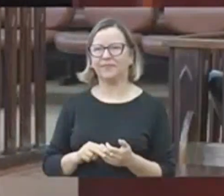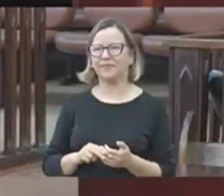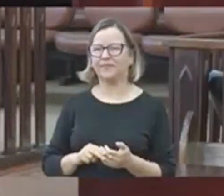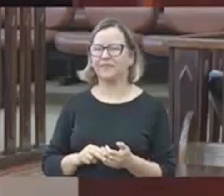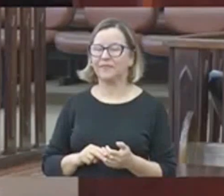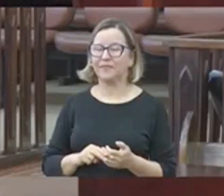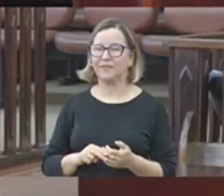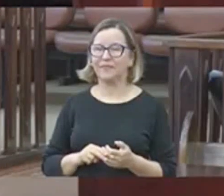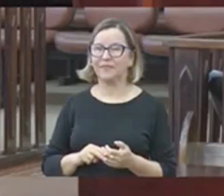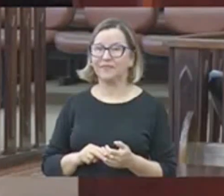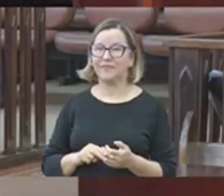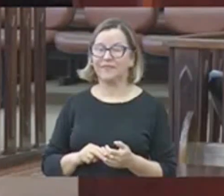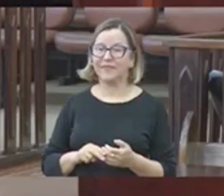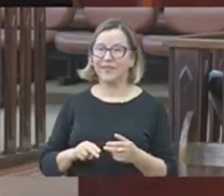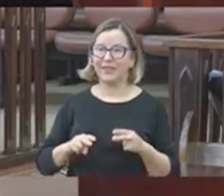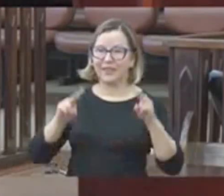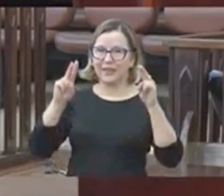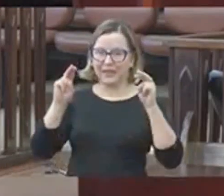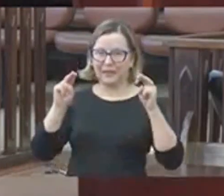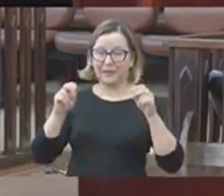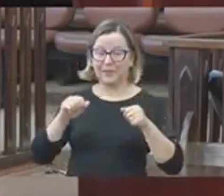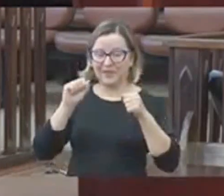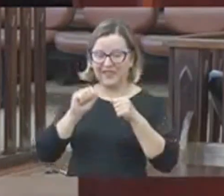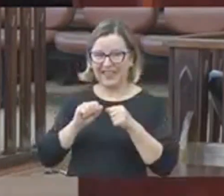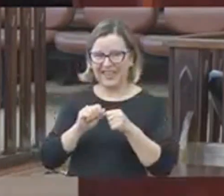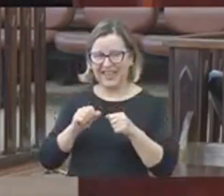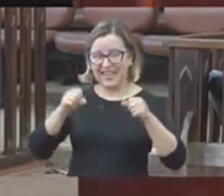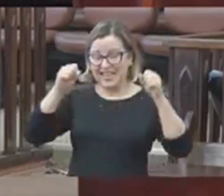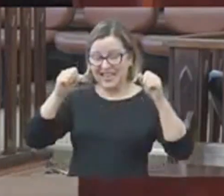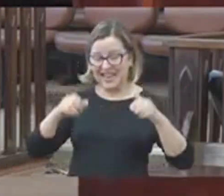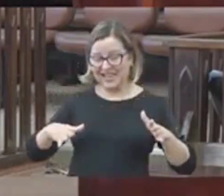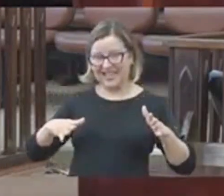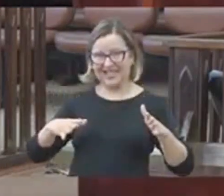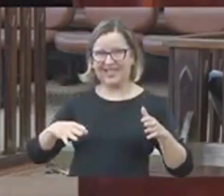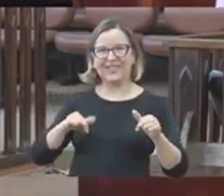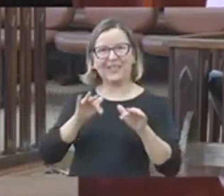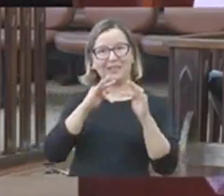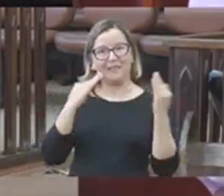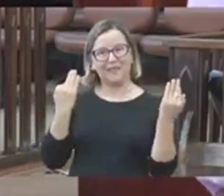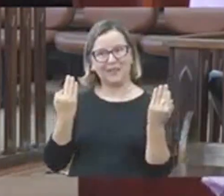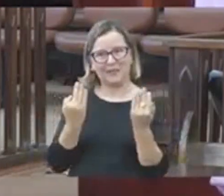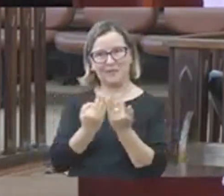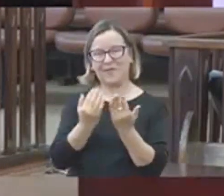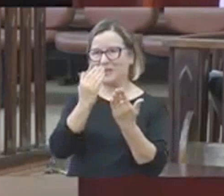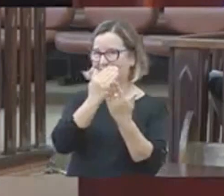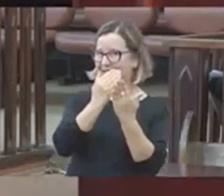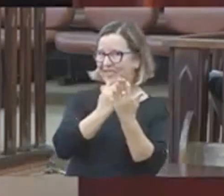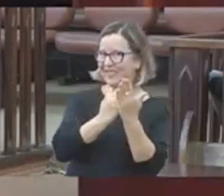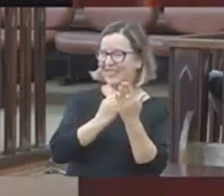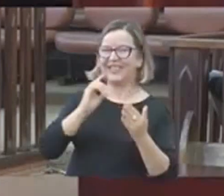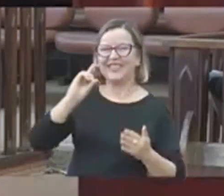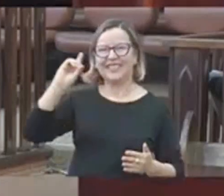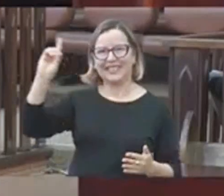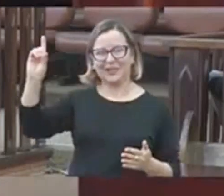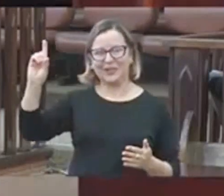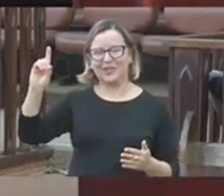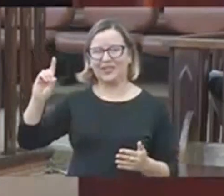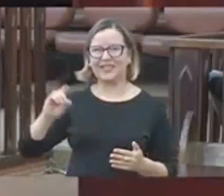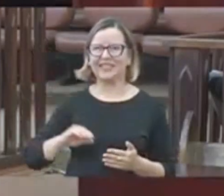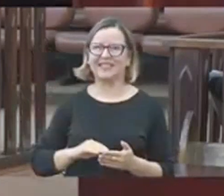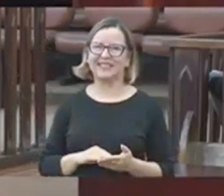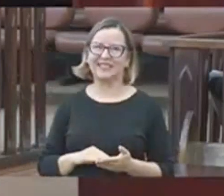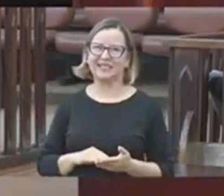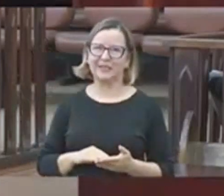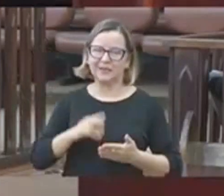O tema de hoje é a criação da família, propósito de Deus. E nós vamos ler